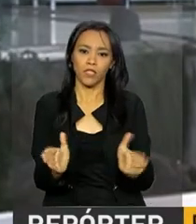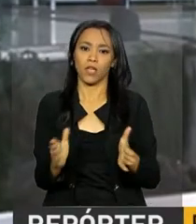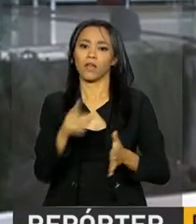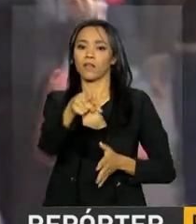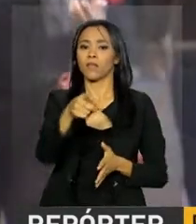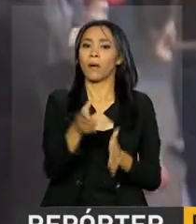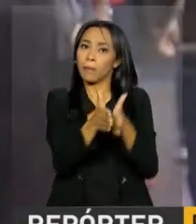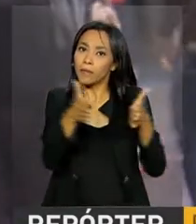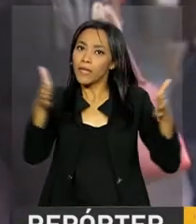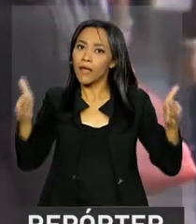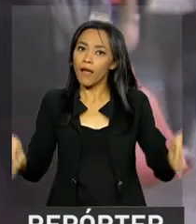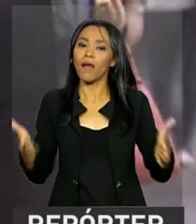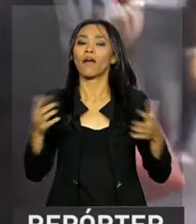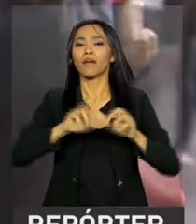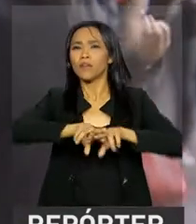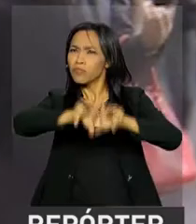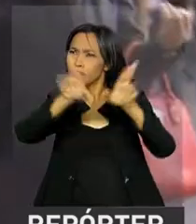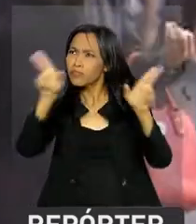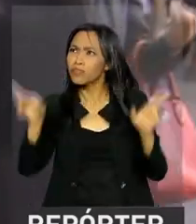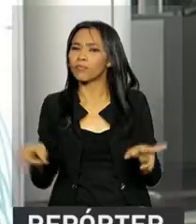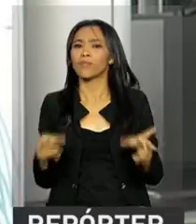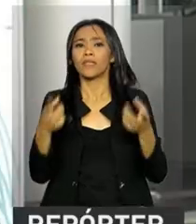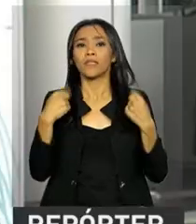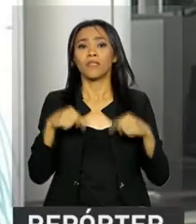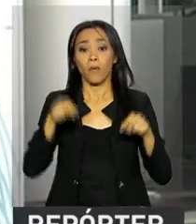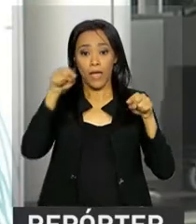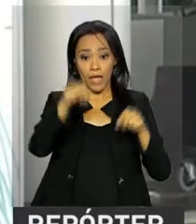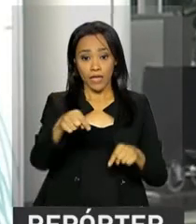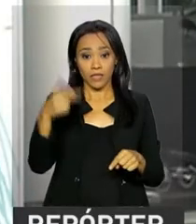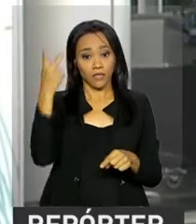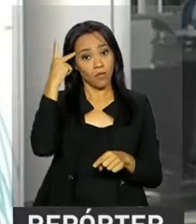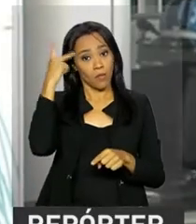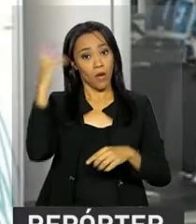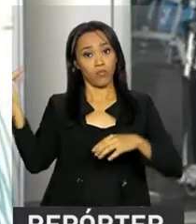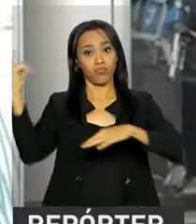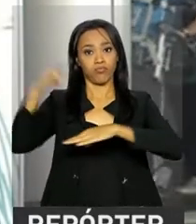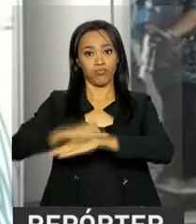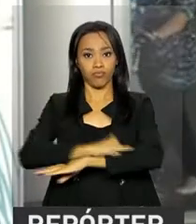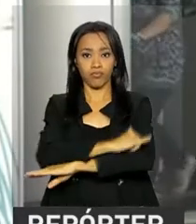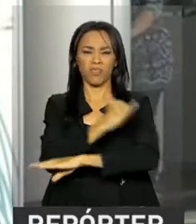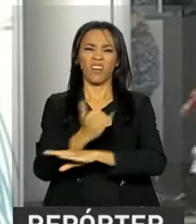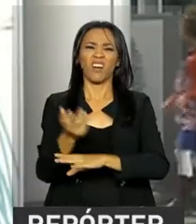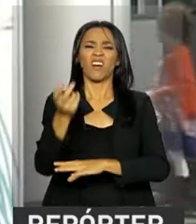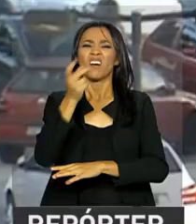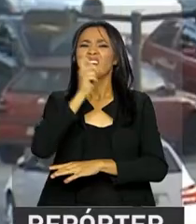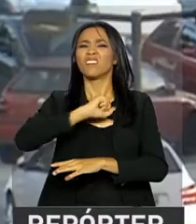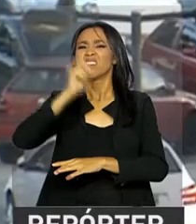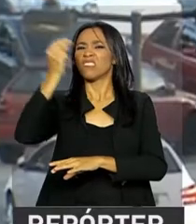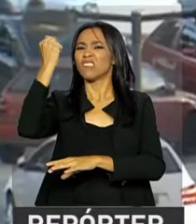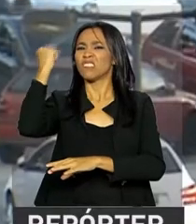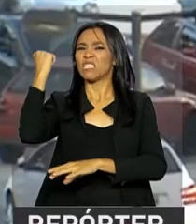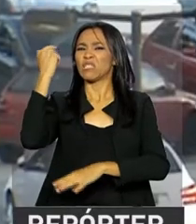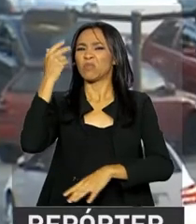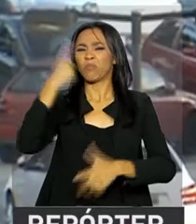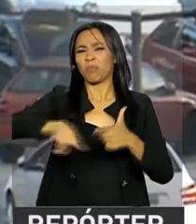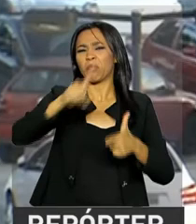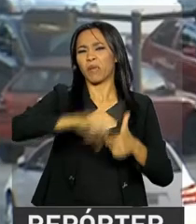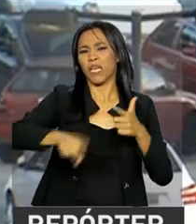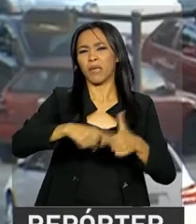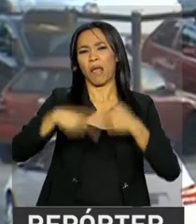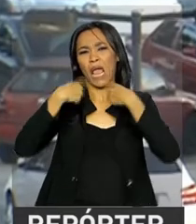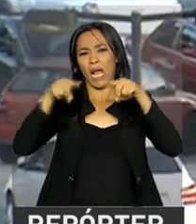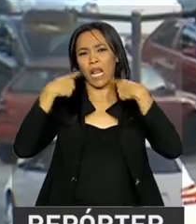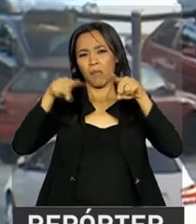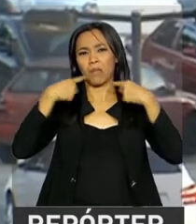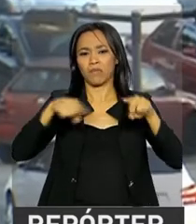esse tipo de ampliação com as mudanças o aeroporto internacional de são paulo resolveu antigos gargalos de infraestrutura uma das principais queixas o